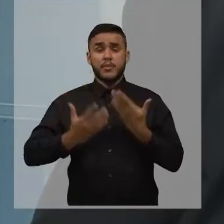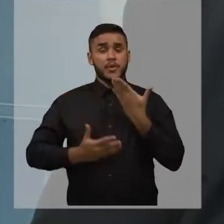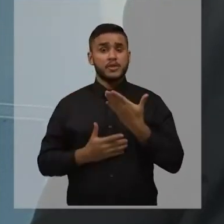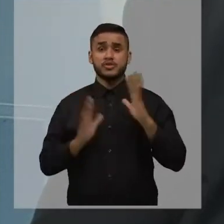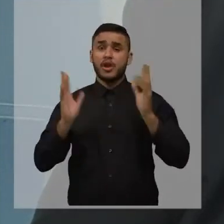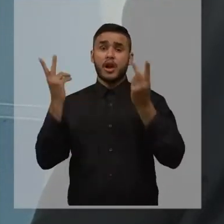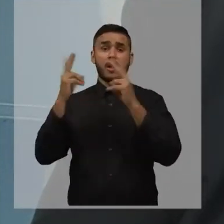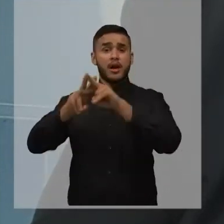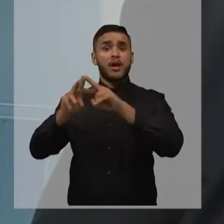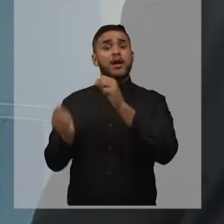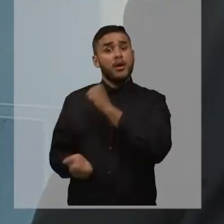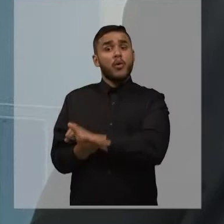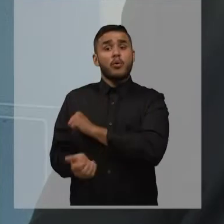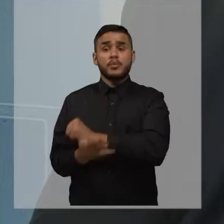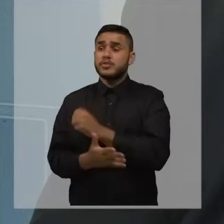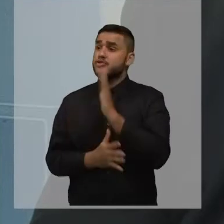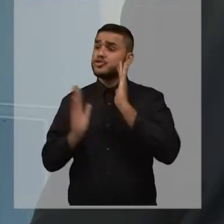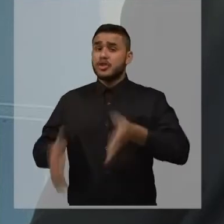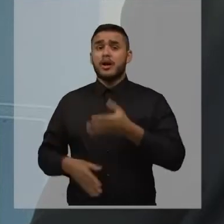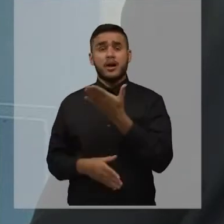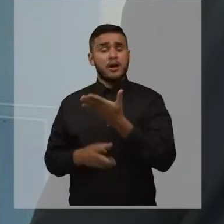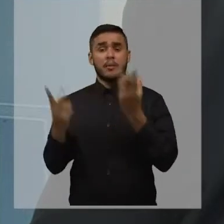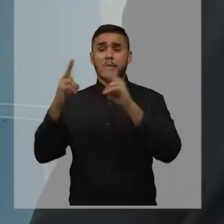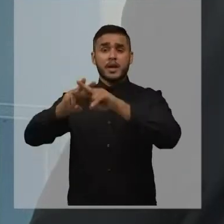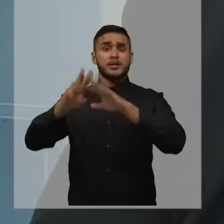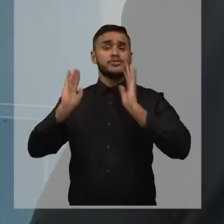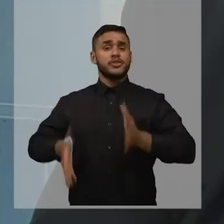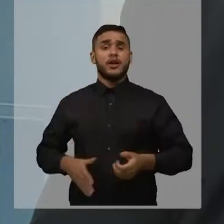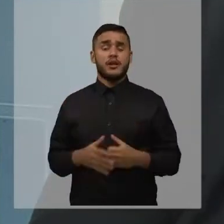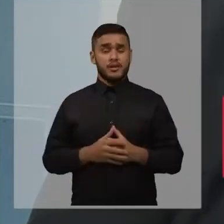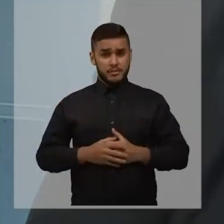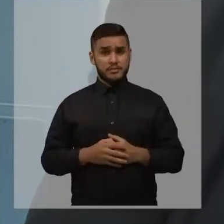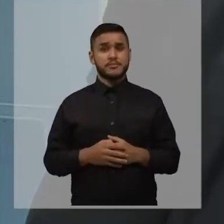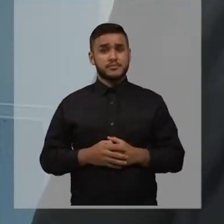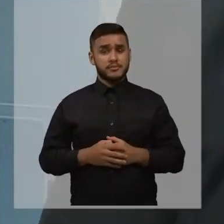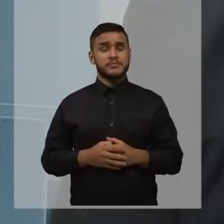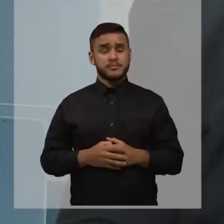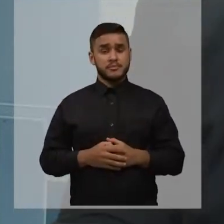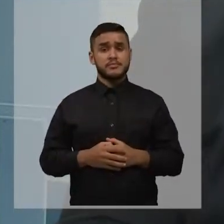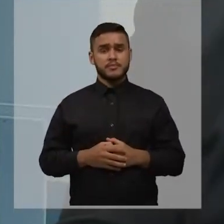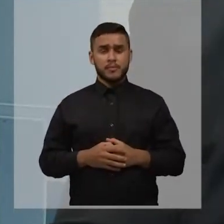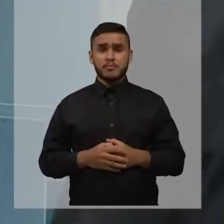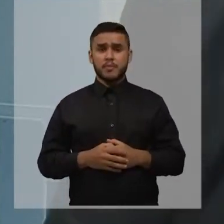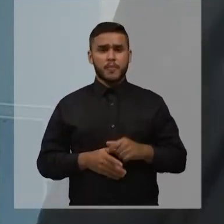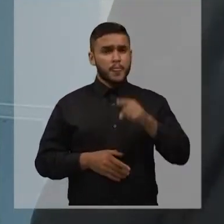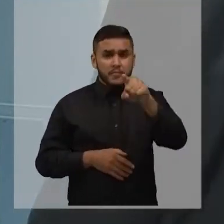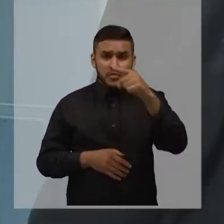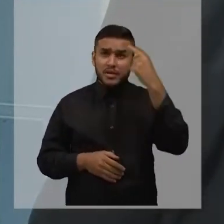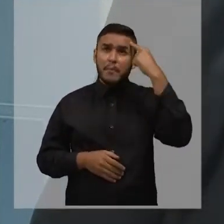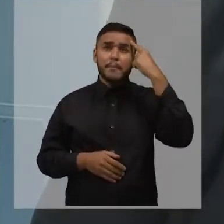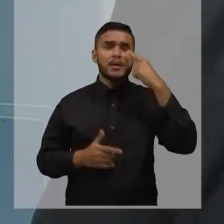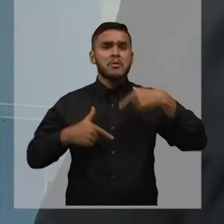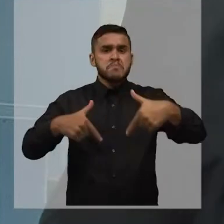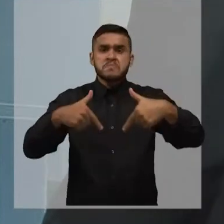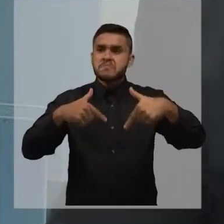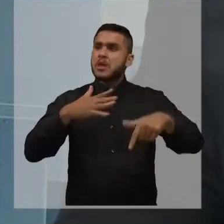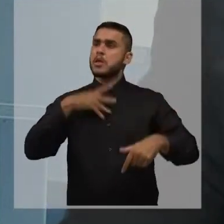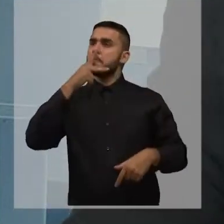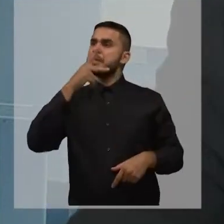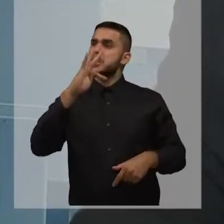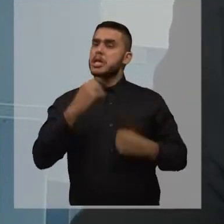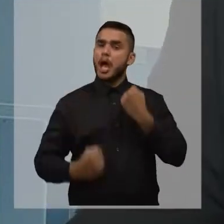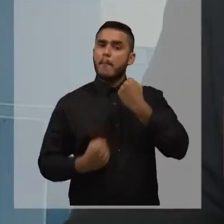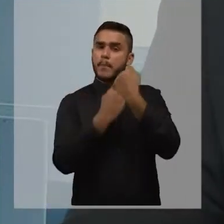está condenado por corrupção. Acabou a história, cara. Acabou a história. Você pode ser ativista do PT, você pode ser ligado